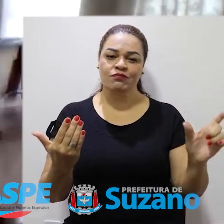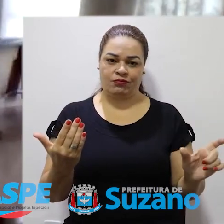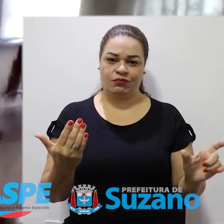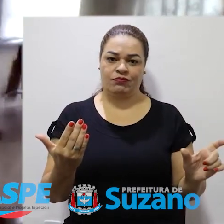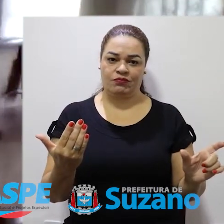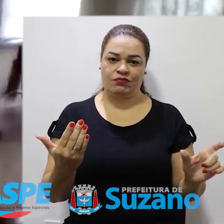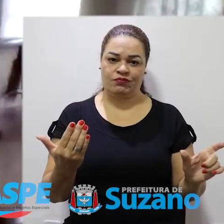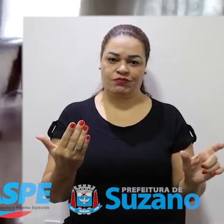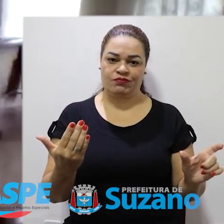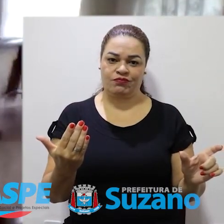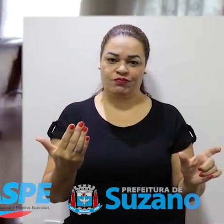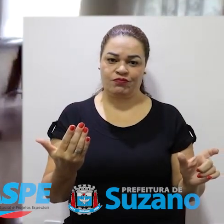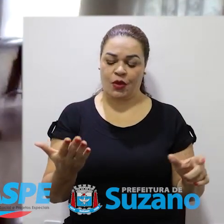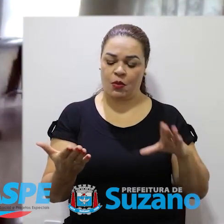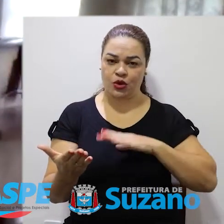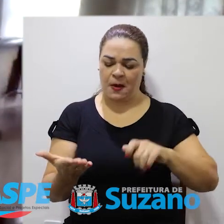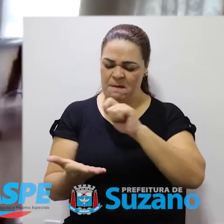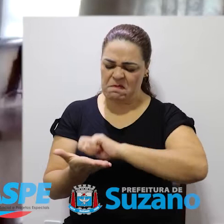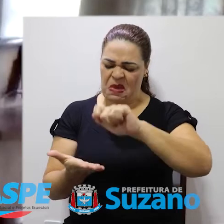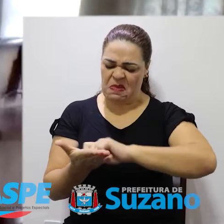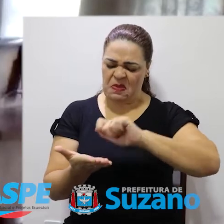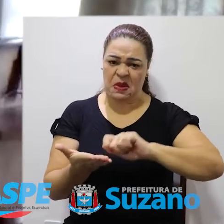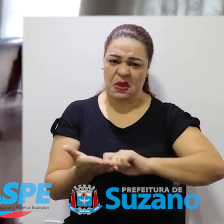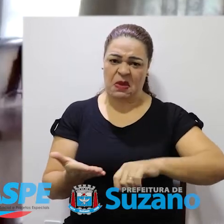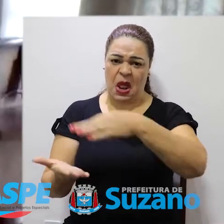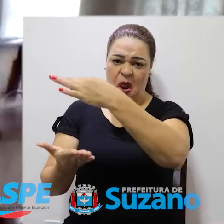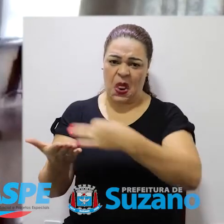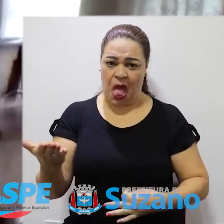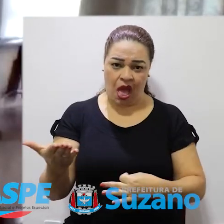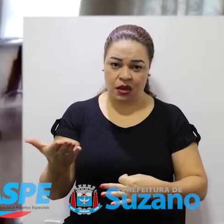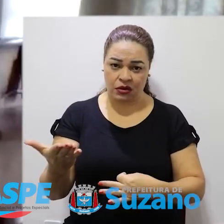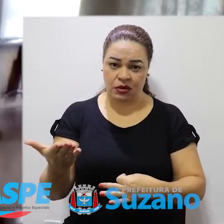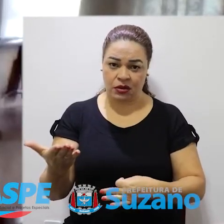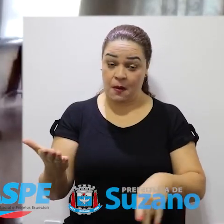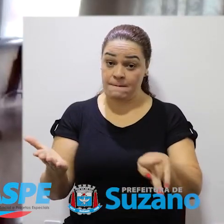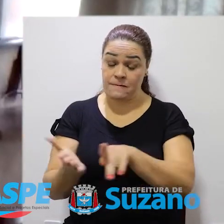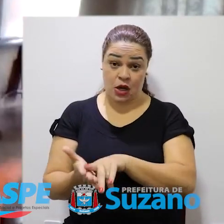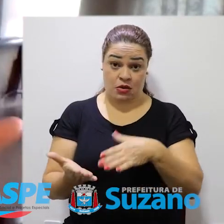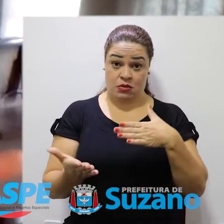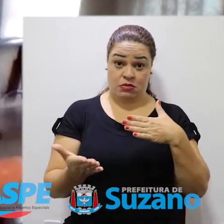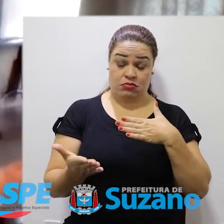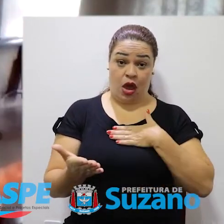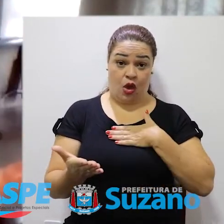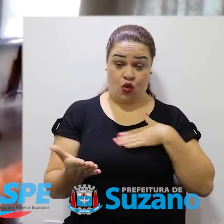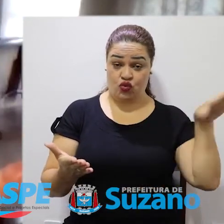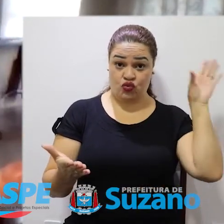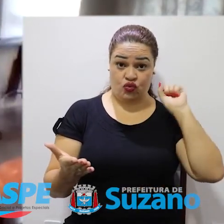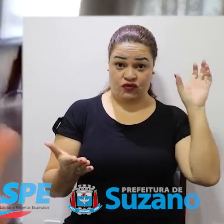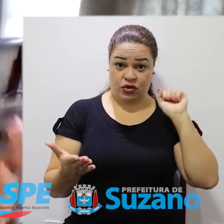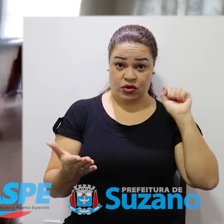feito uma redação toda em português, que é a sua língua, e aí você pega o